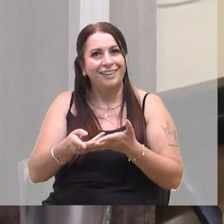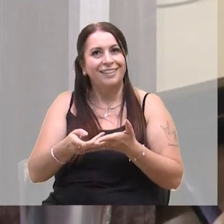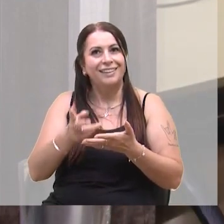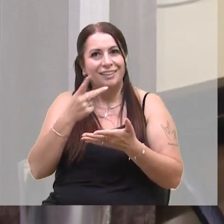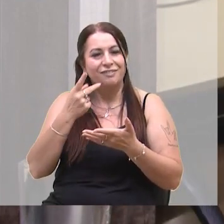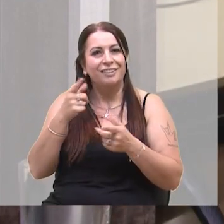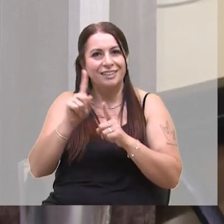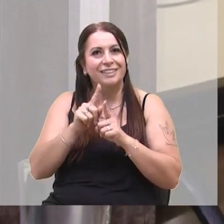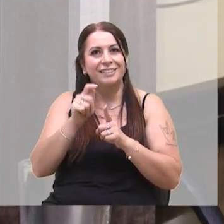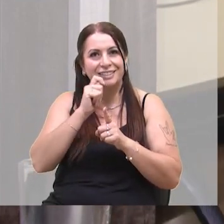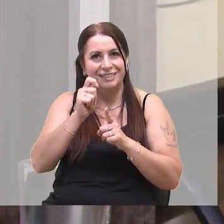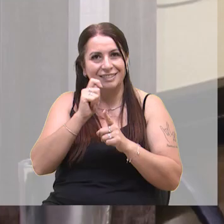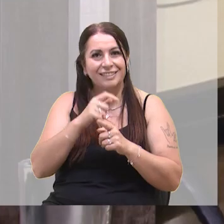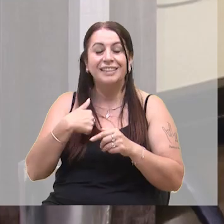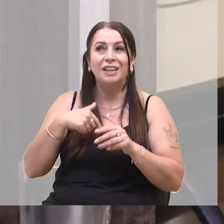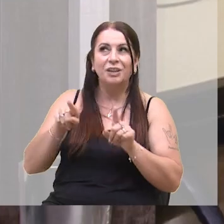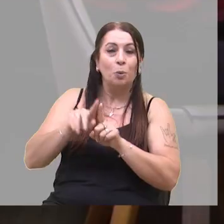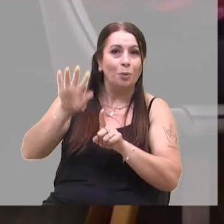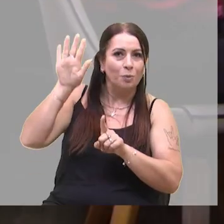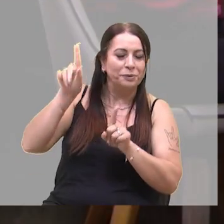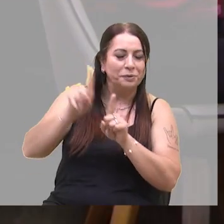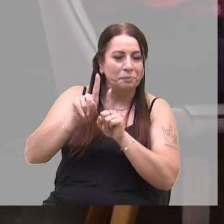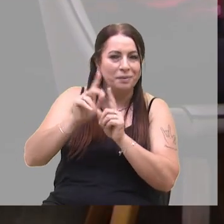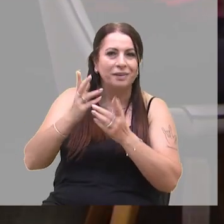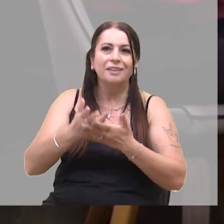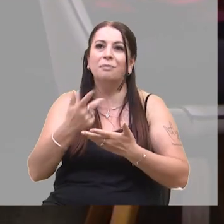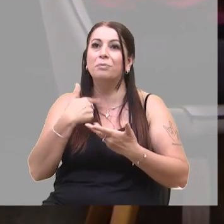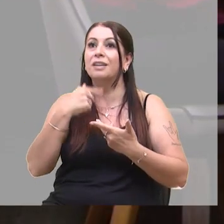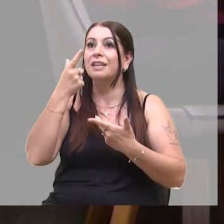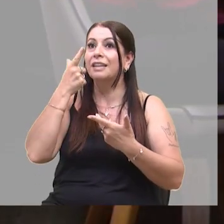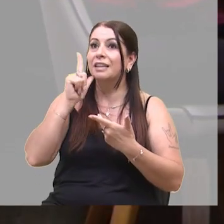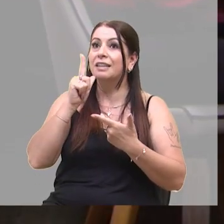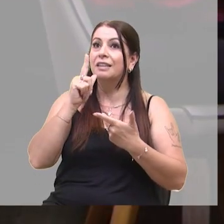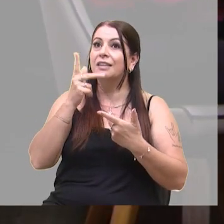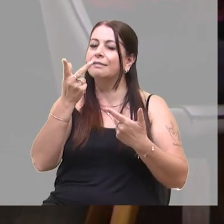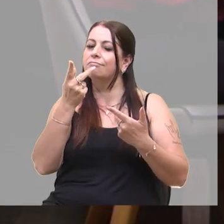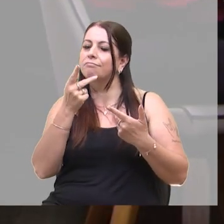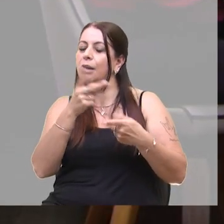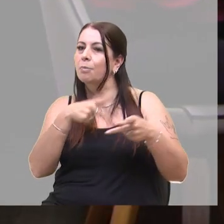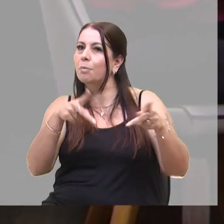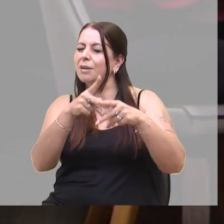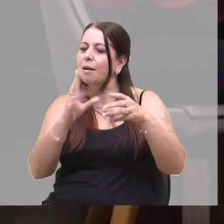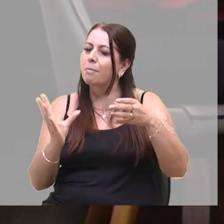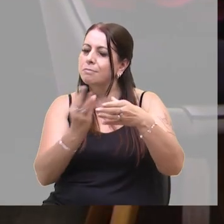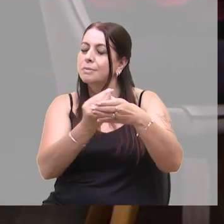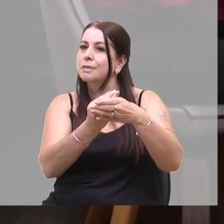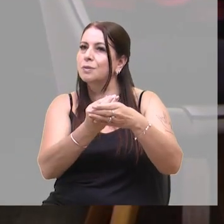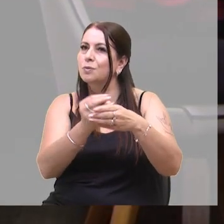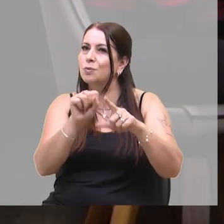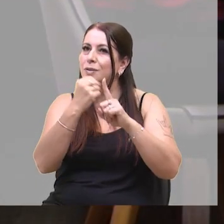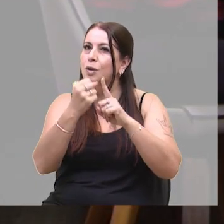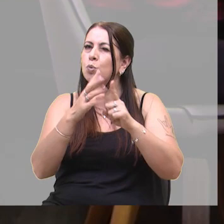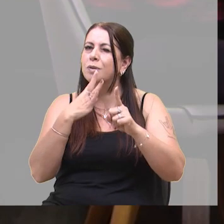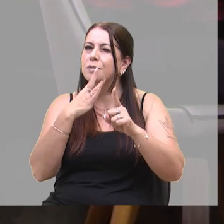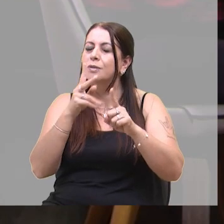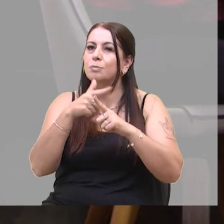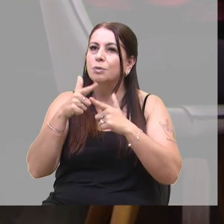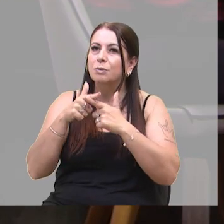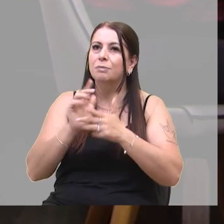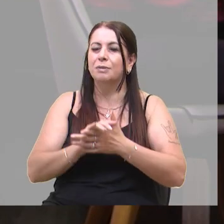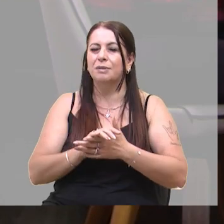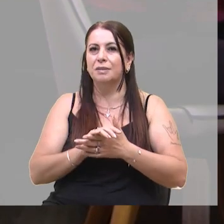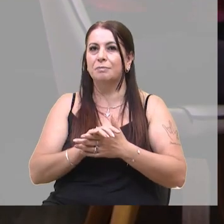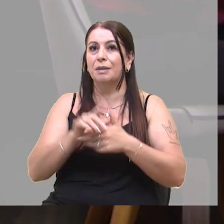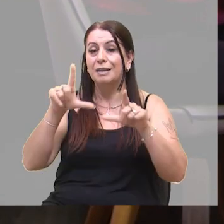senhora também foi professora. Falei isso com ela numa entrevista, porque, eu disse eu também. Porque o que acontece? Ganha uma certa popularidade, inserção social, de